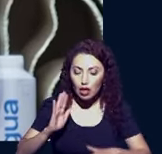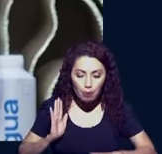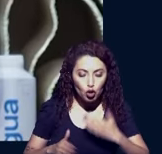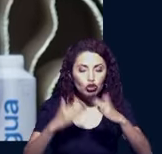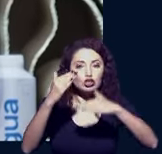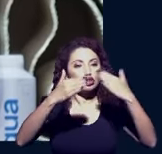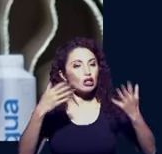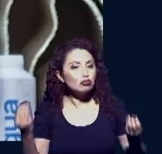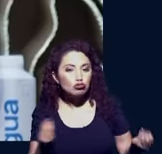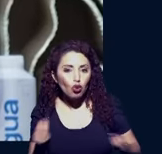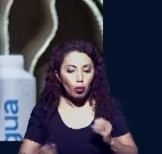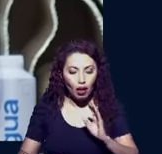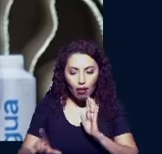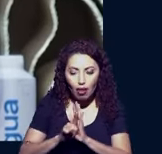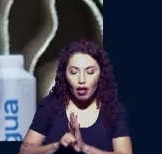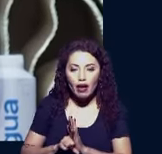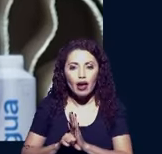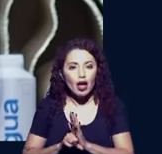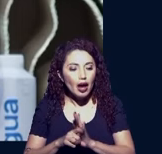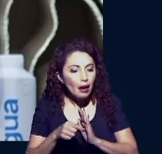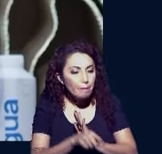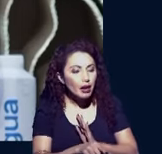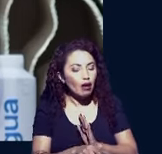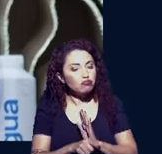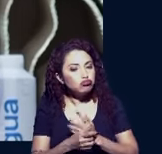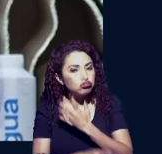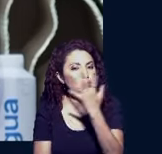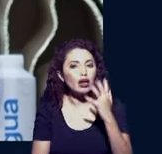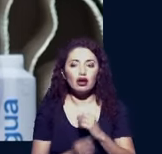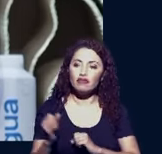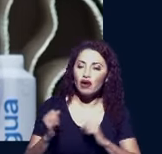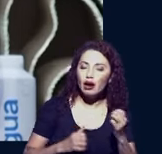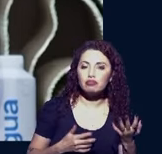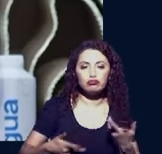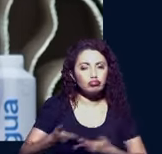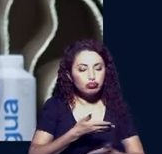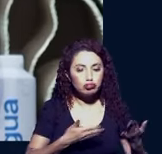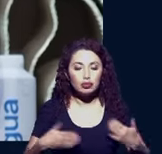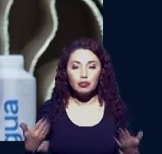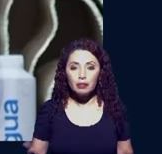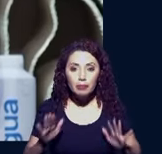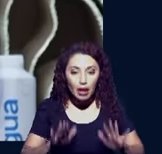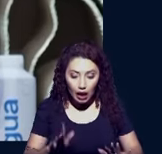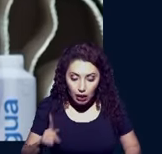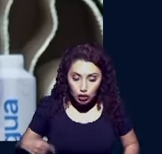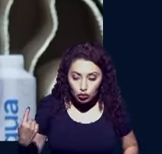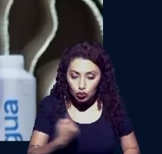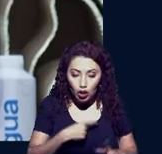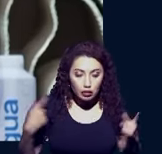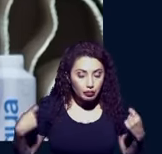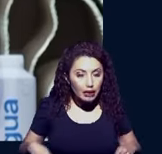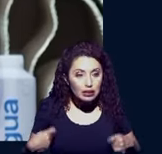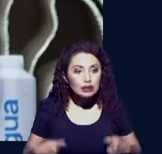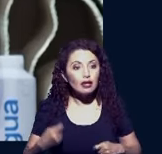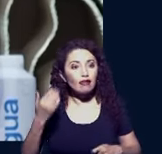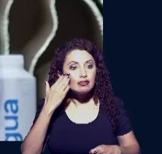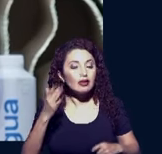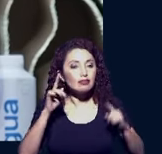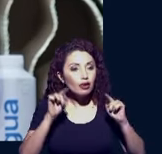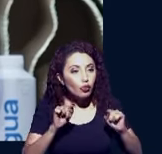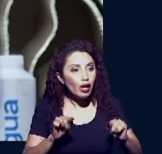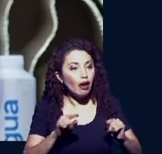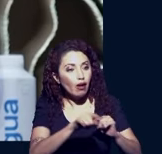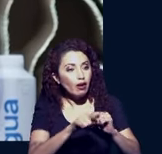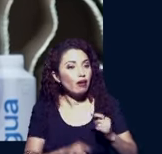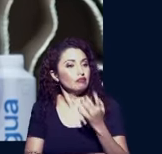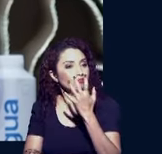jurisdicional do mercado regulado Mas esta é uma oportunidade que nós devemos trazer Como ativo do Brasil sob pena